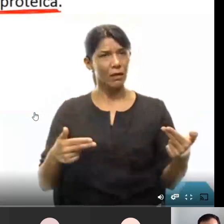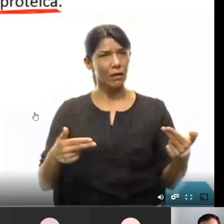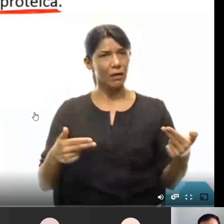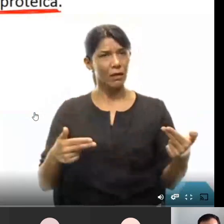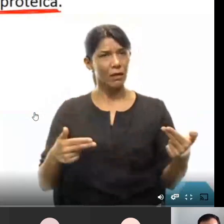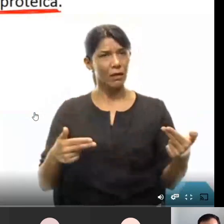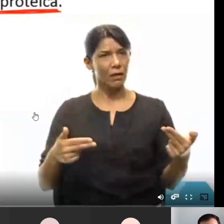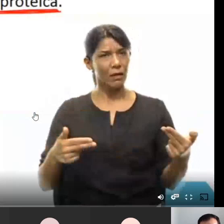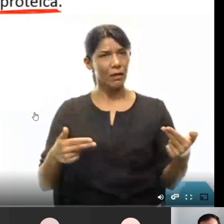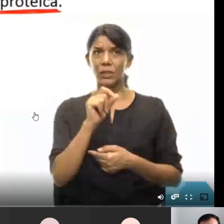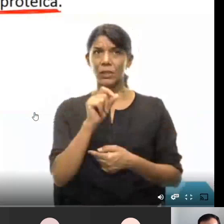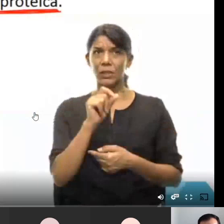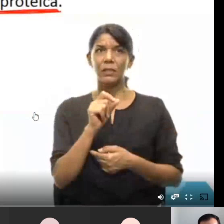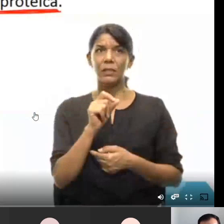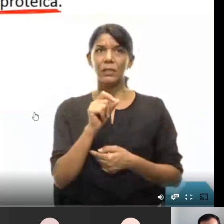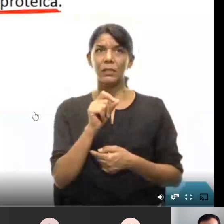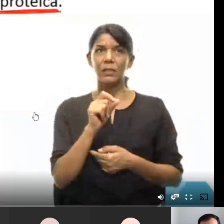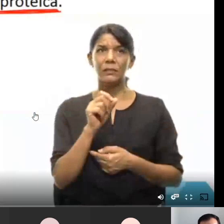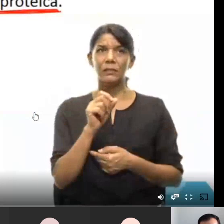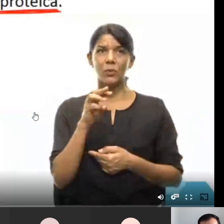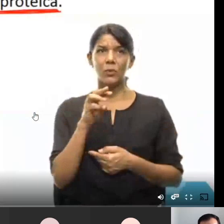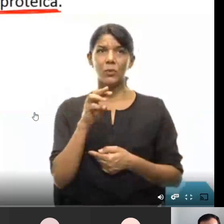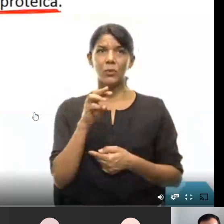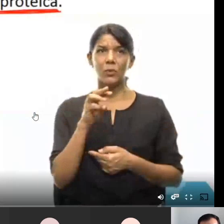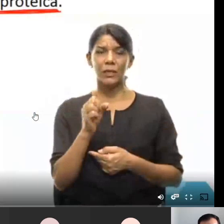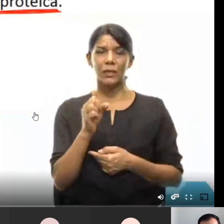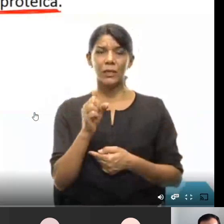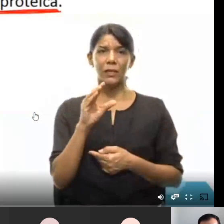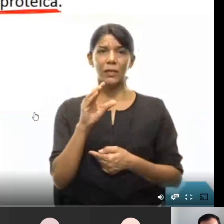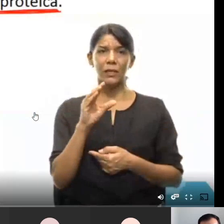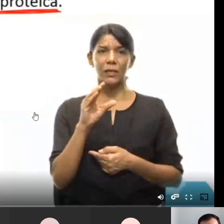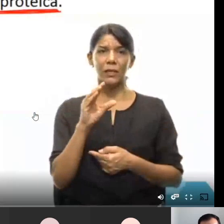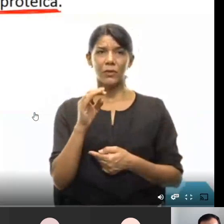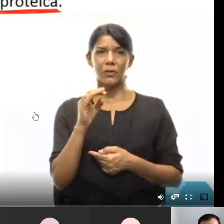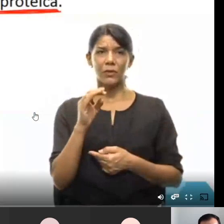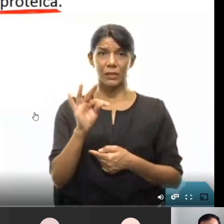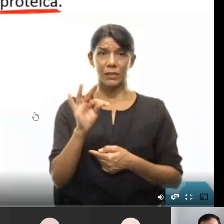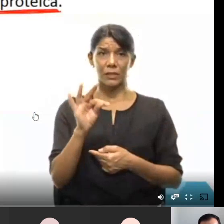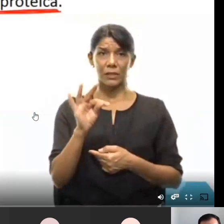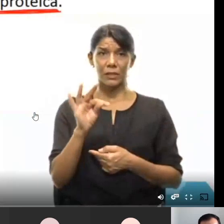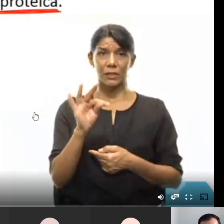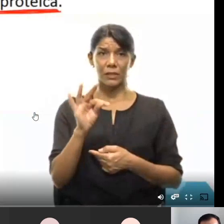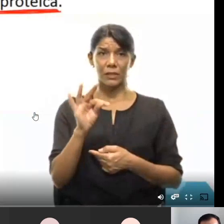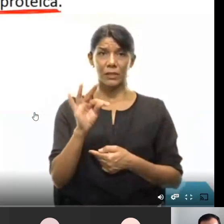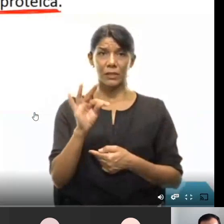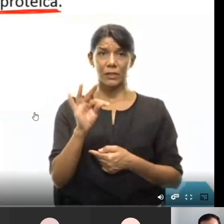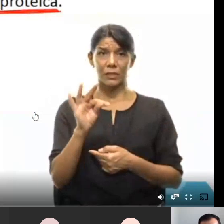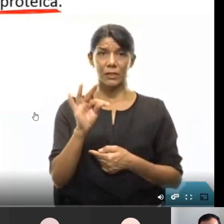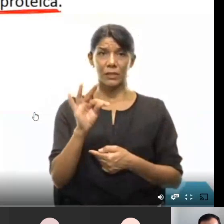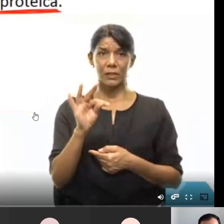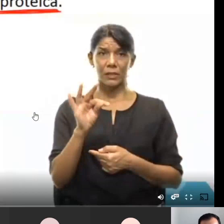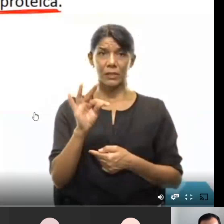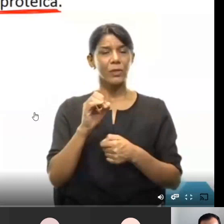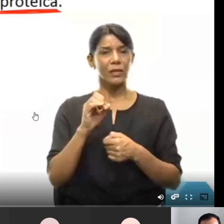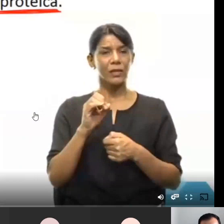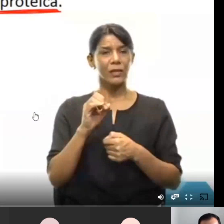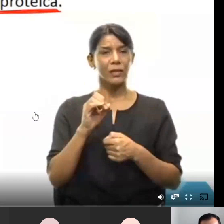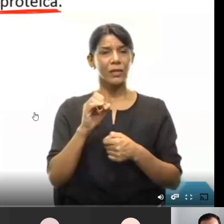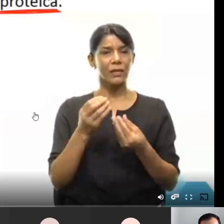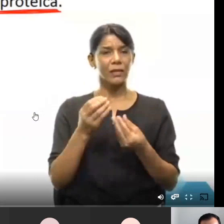monoclonais, por exemplo, e desses linfócitos T feitos por bioengenharia em testes clínicos,